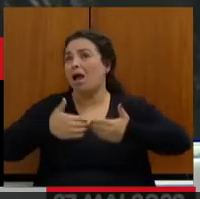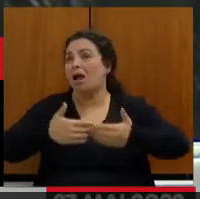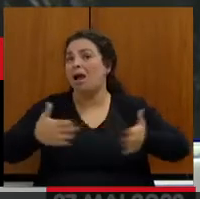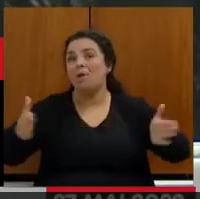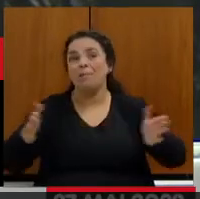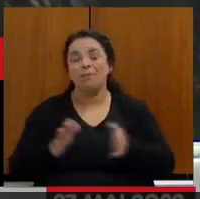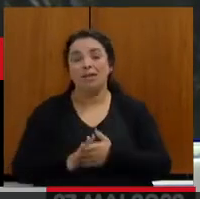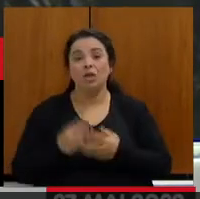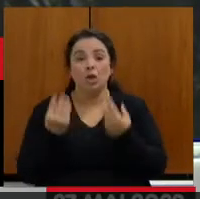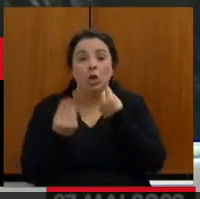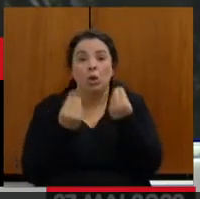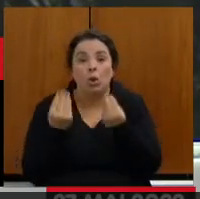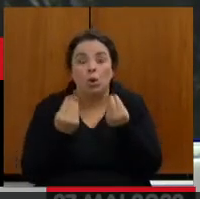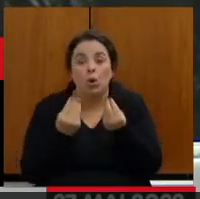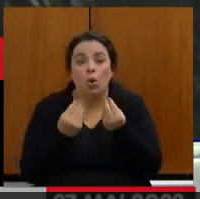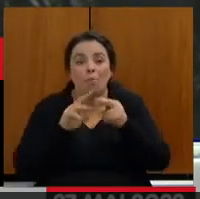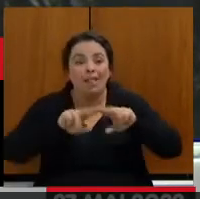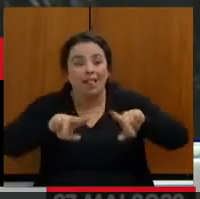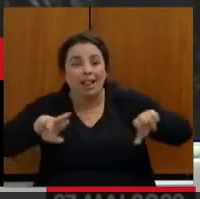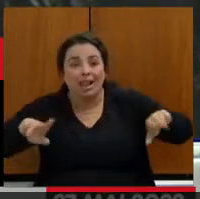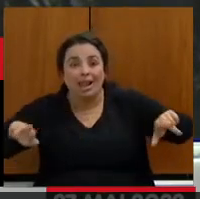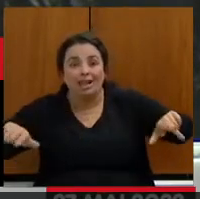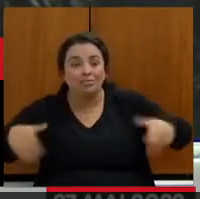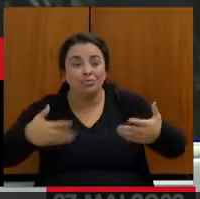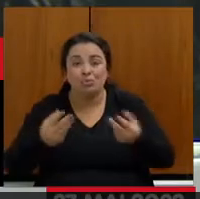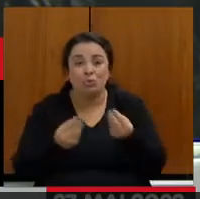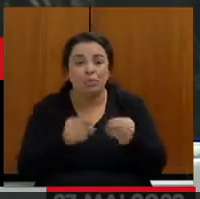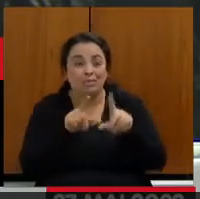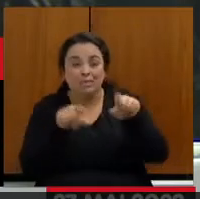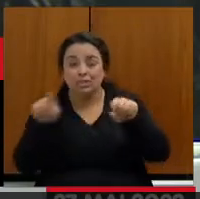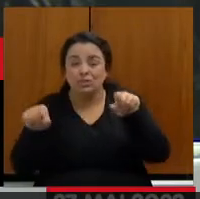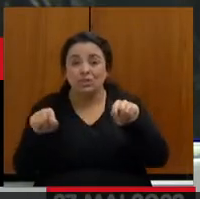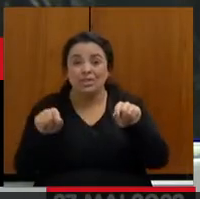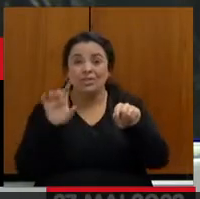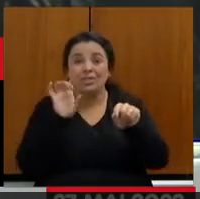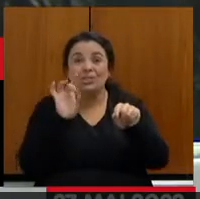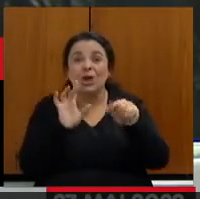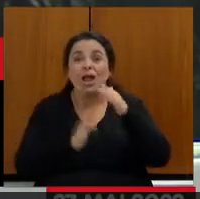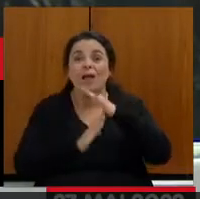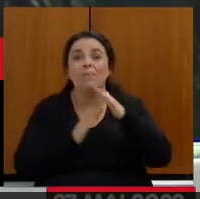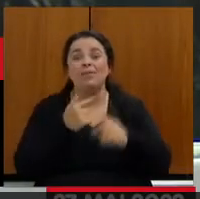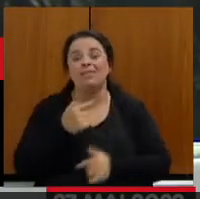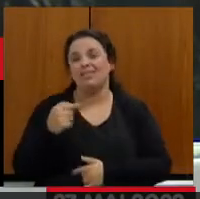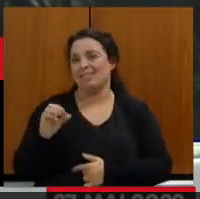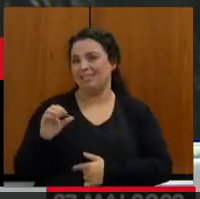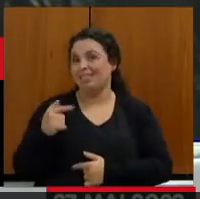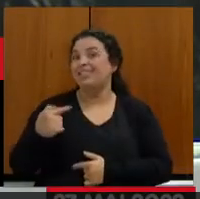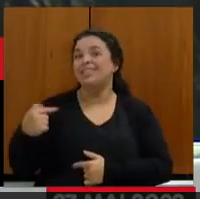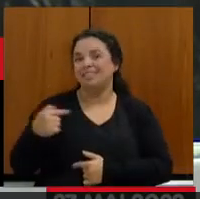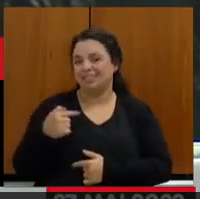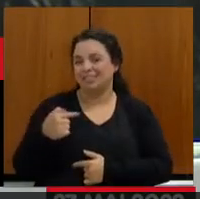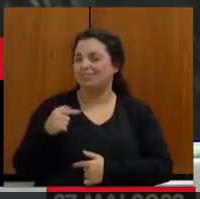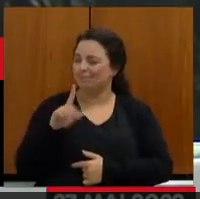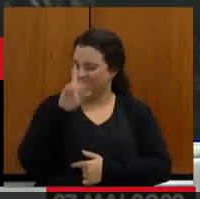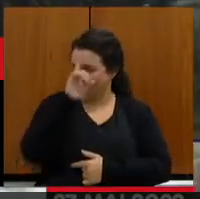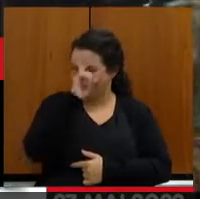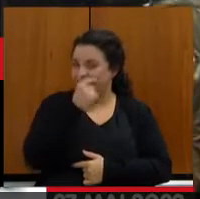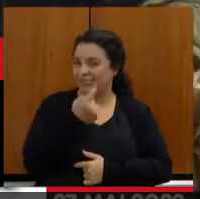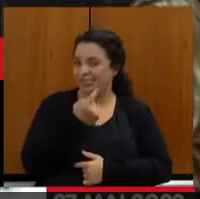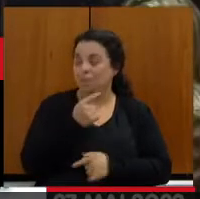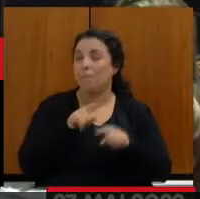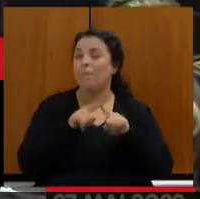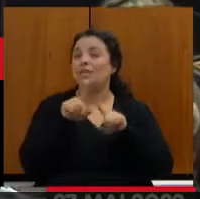selecionar 77 deu muito trabalho para essa nossa equipe então nós temos aqui e selecionamos através das